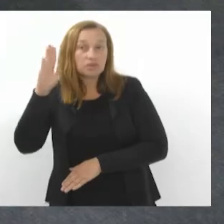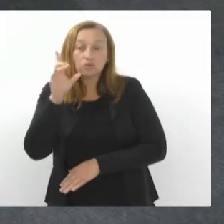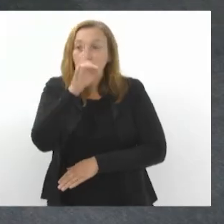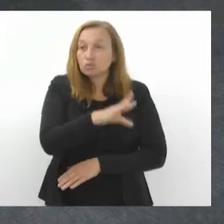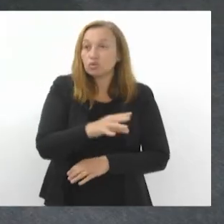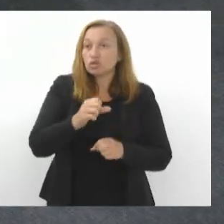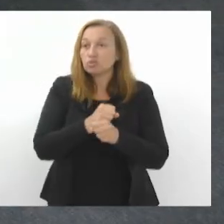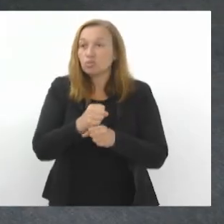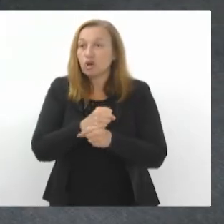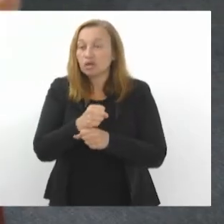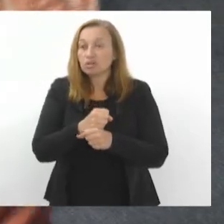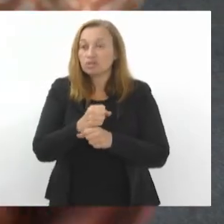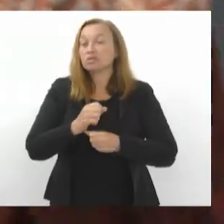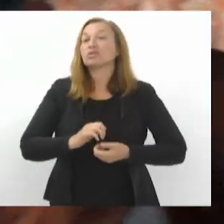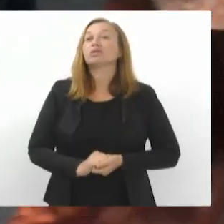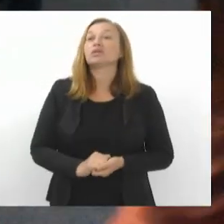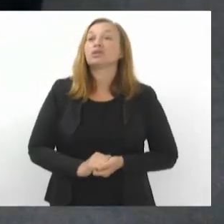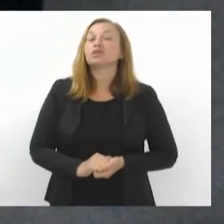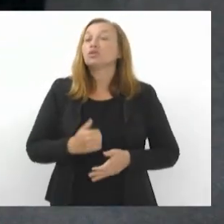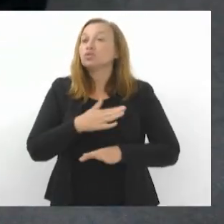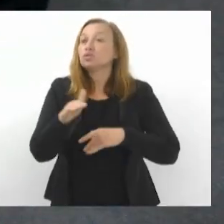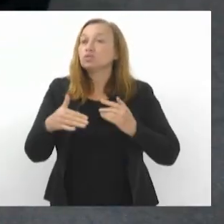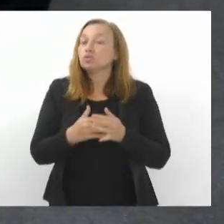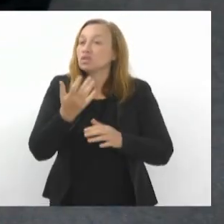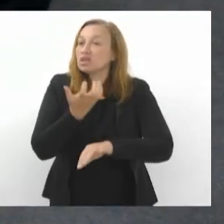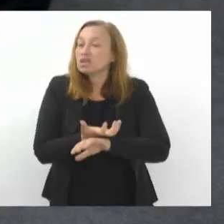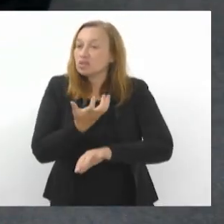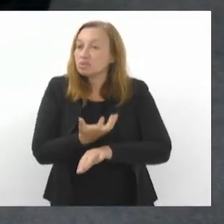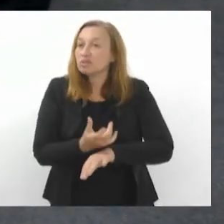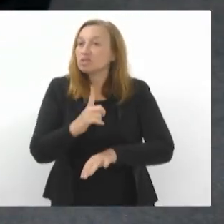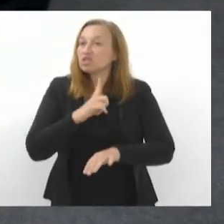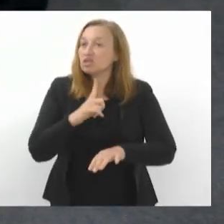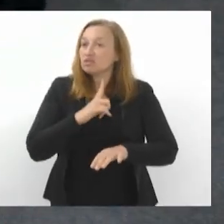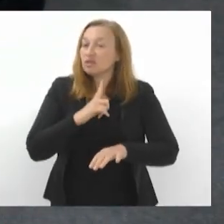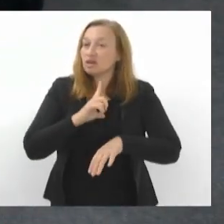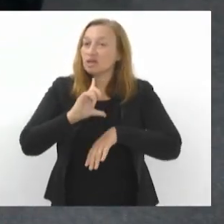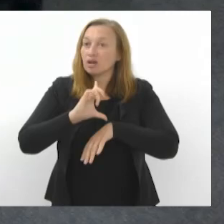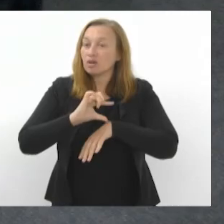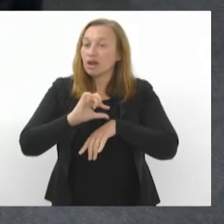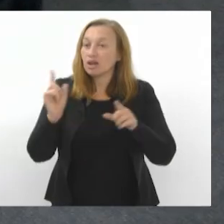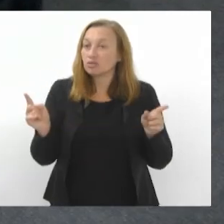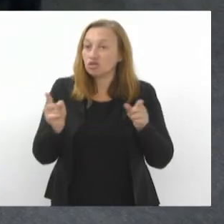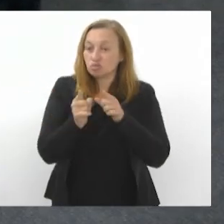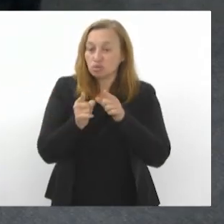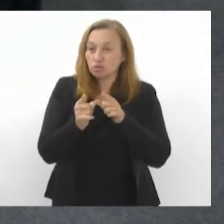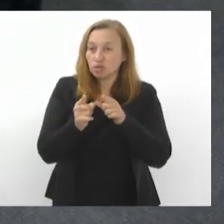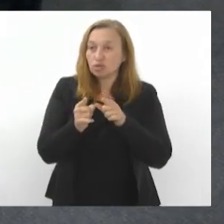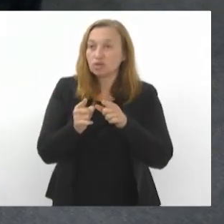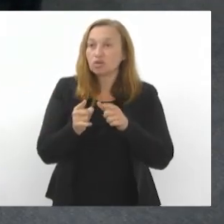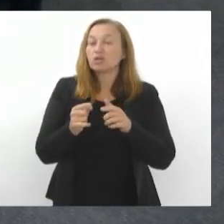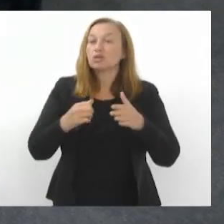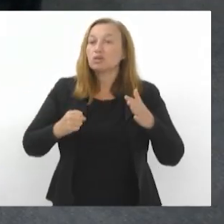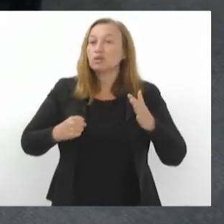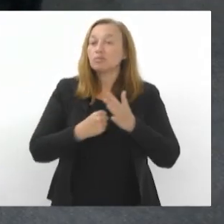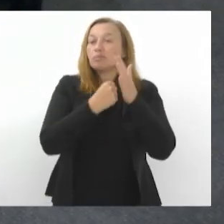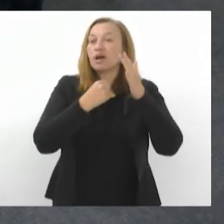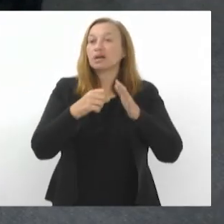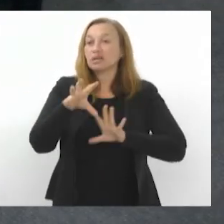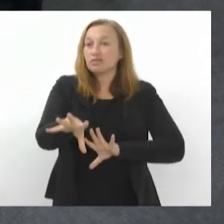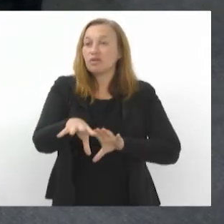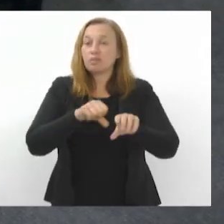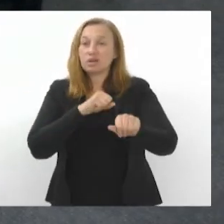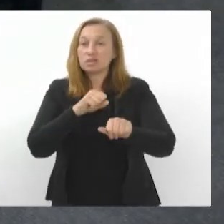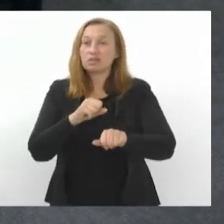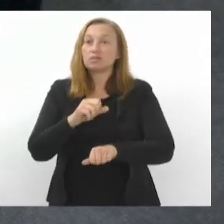ano de escolaridade. Todas as disciplinas tiveram sua carga horária reduzida, e isso está tendo um impacto na formação dos